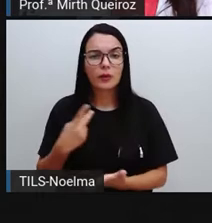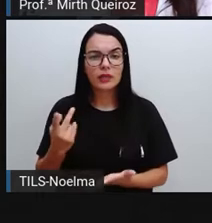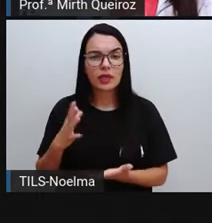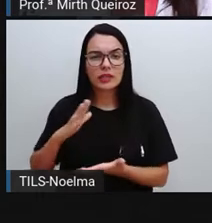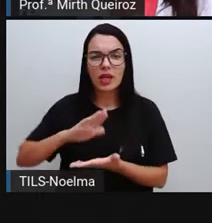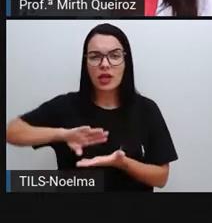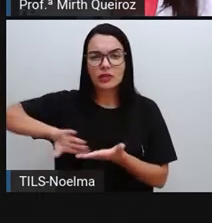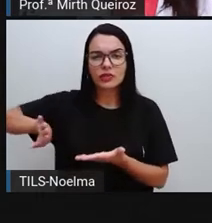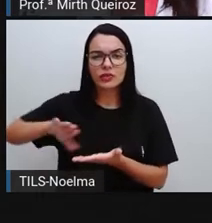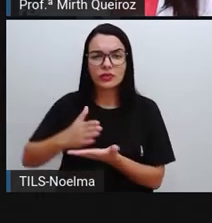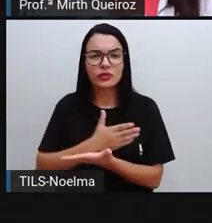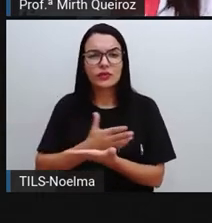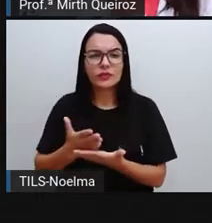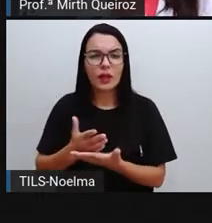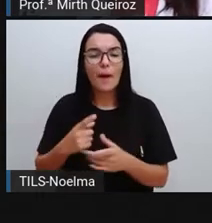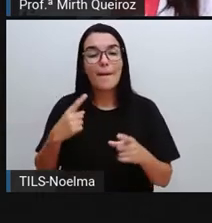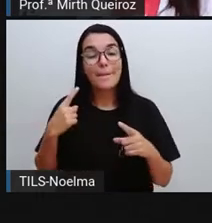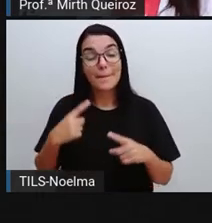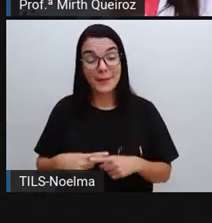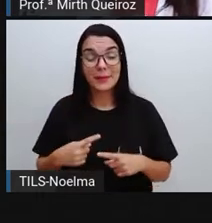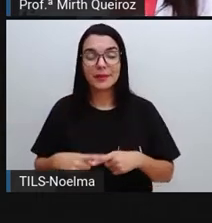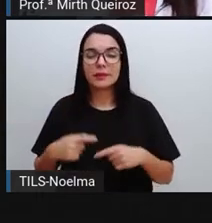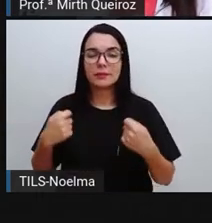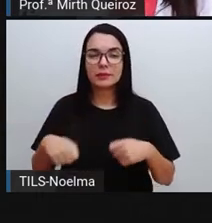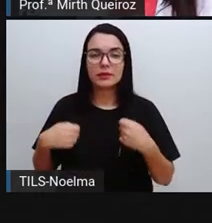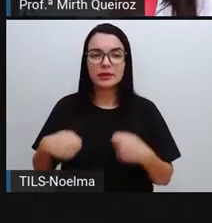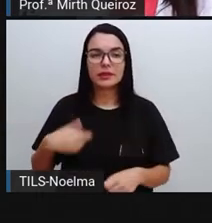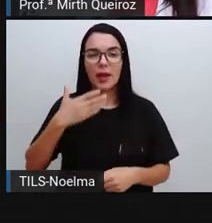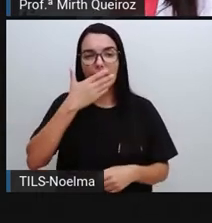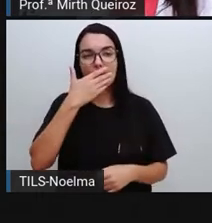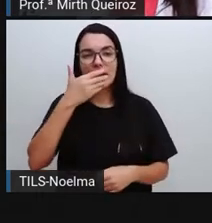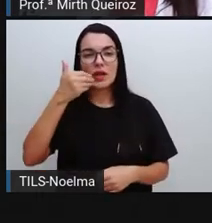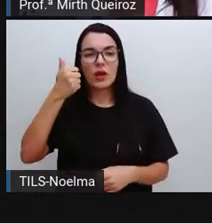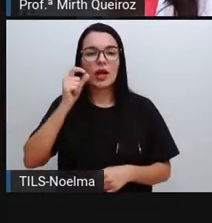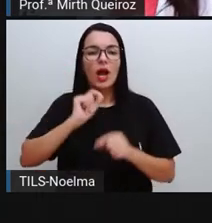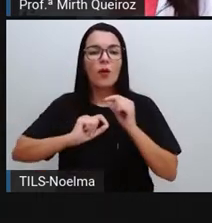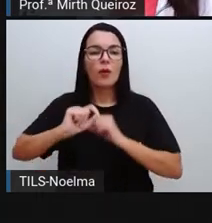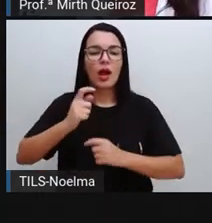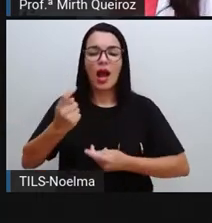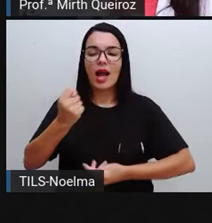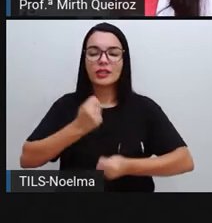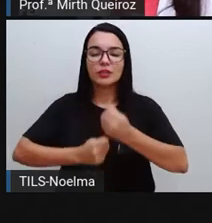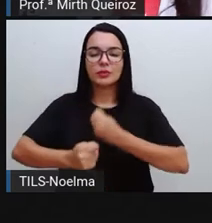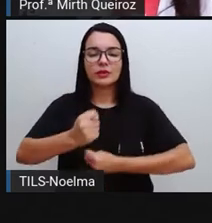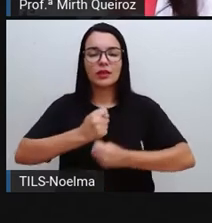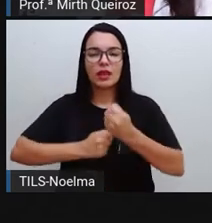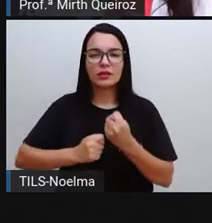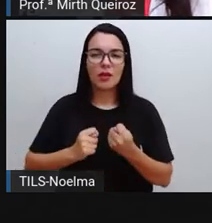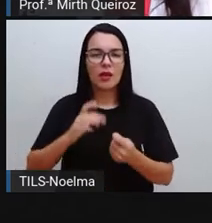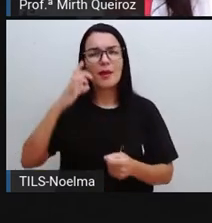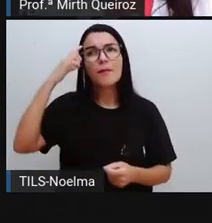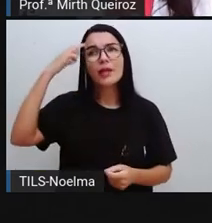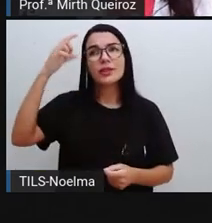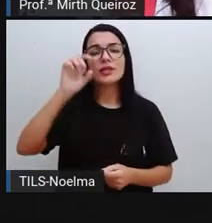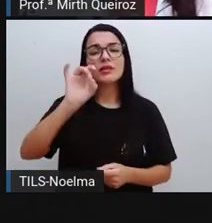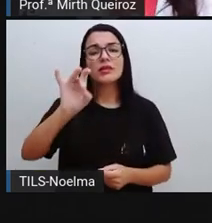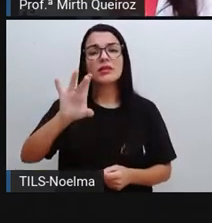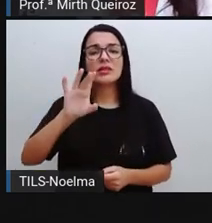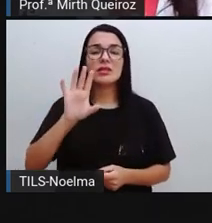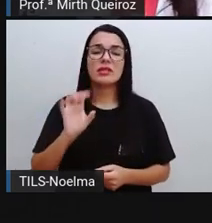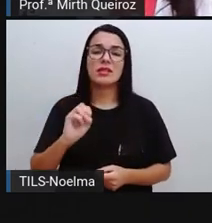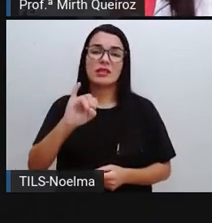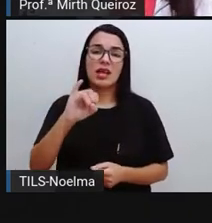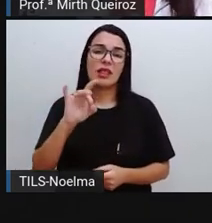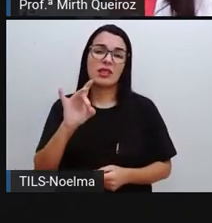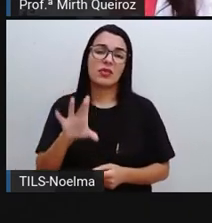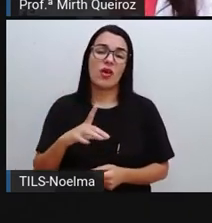divisão? Justamente para até melhorar, né, a questão da administração. Imagine aí se nós tivéssemos somente um presidente. Como é